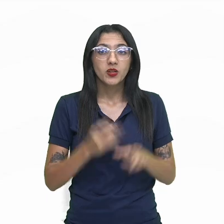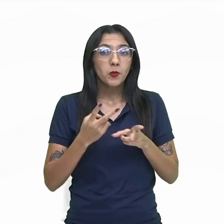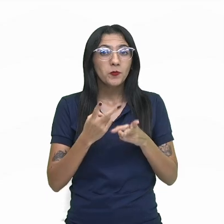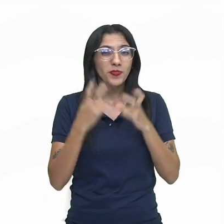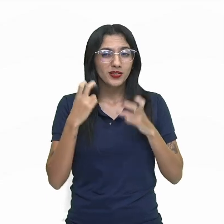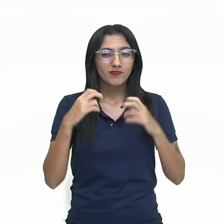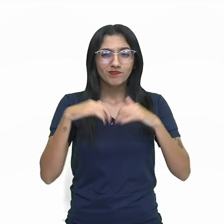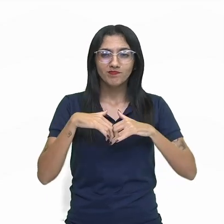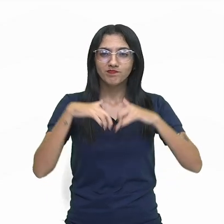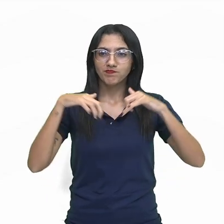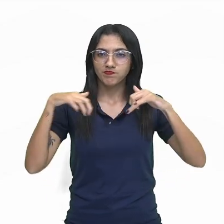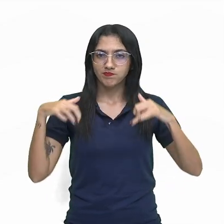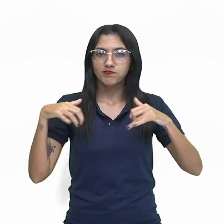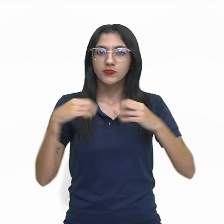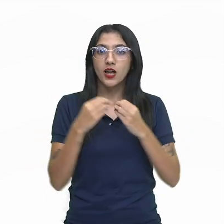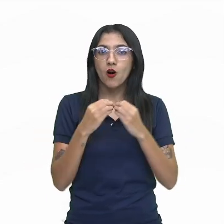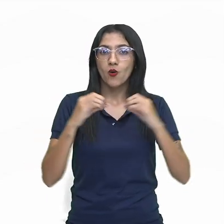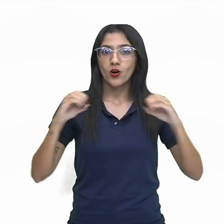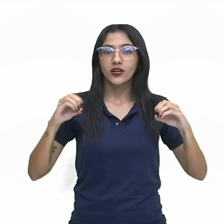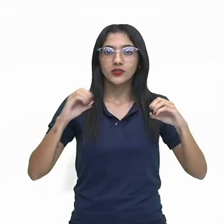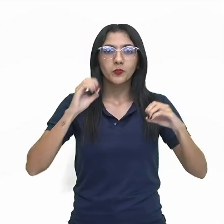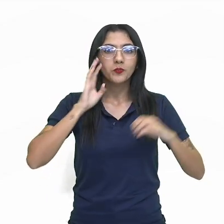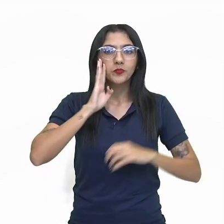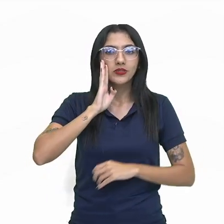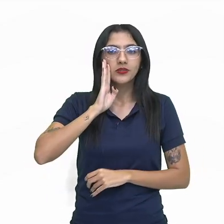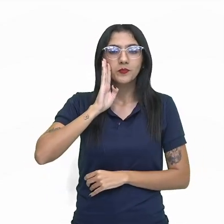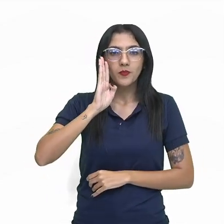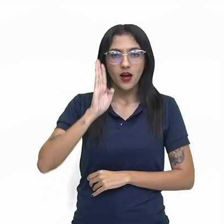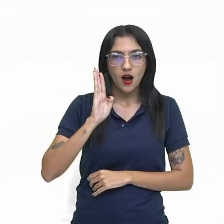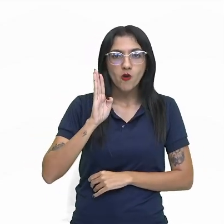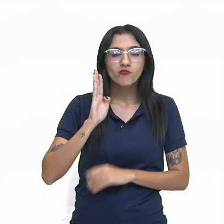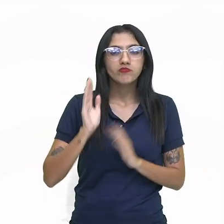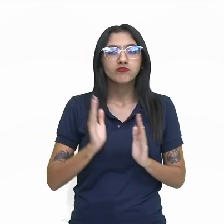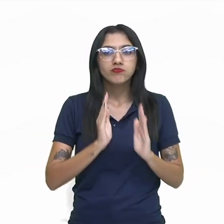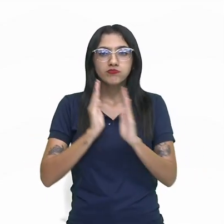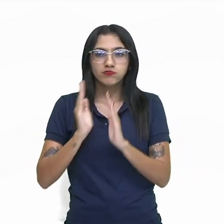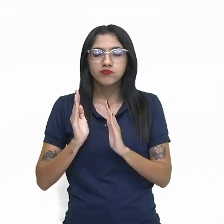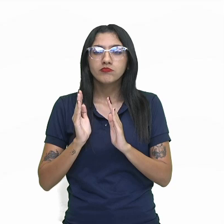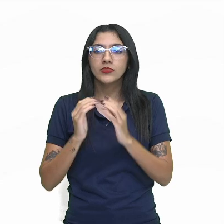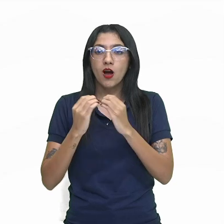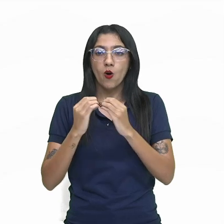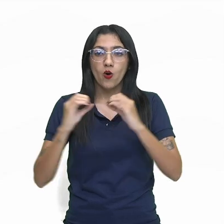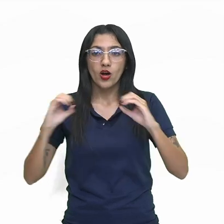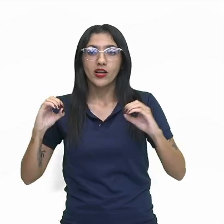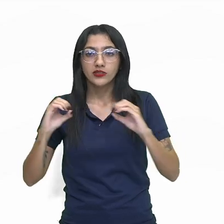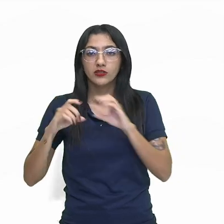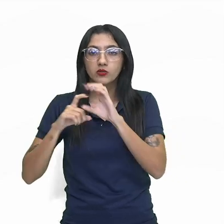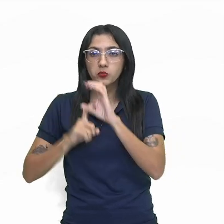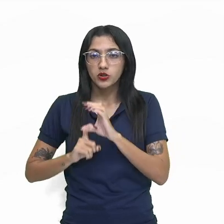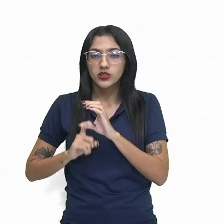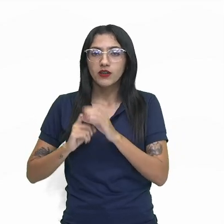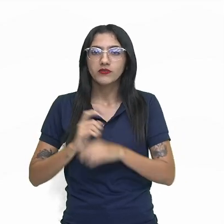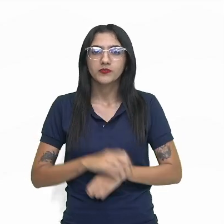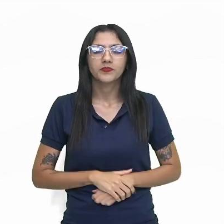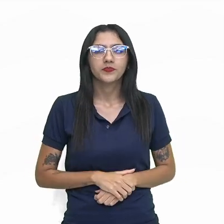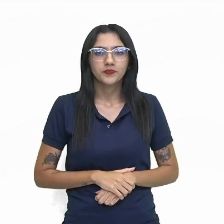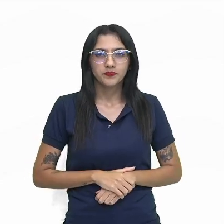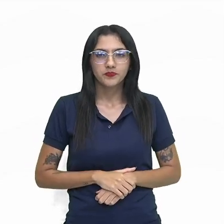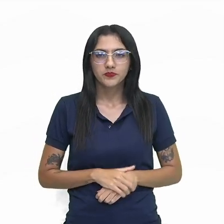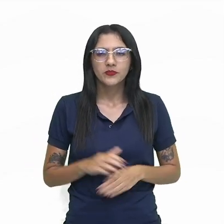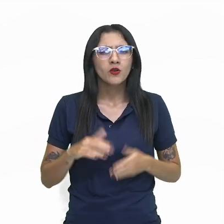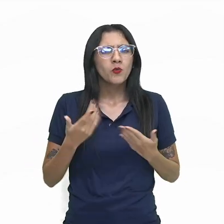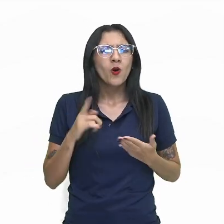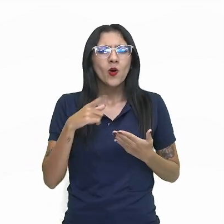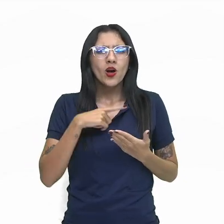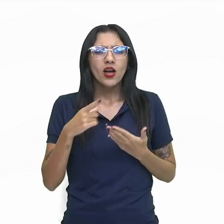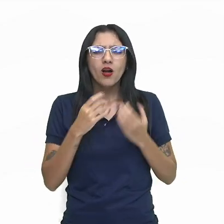Observe que eu tenho aí a oração principal e a oração subordinada adjetiva. Qual é a